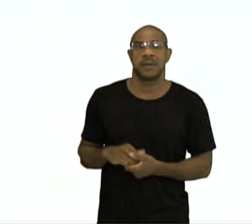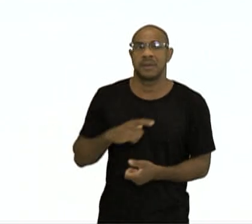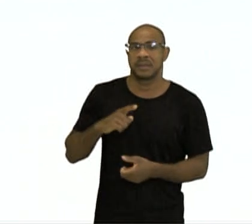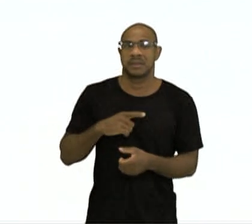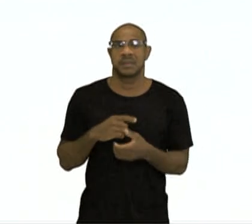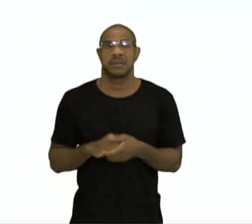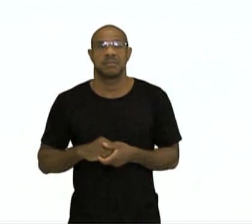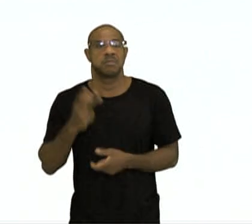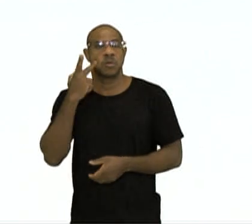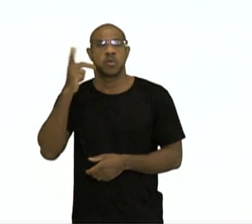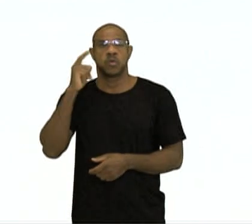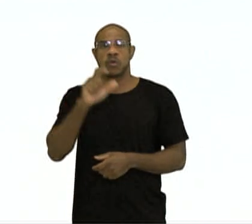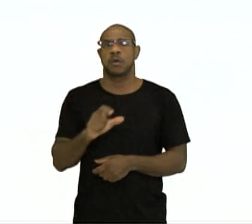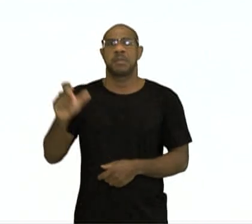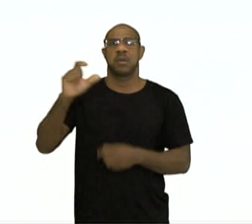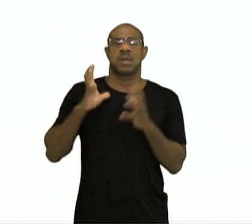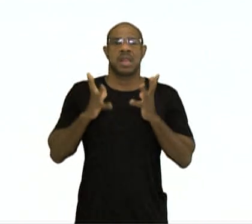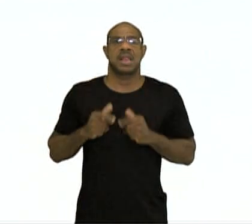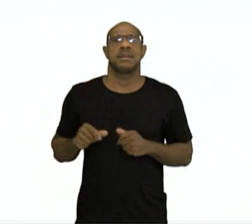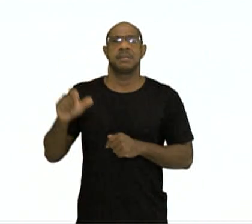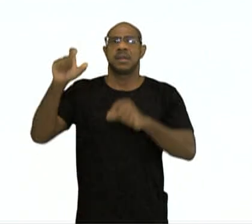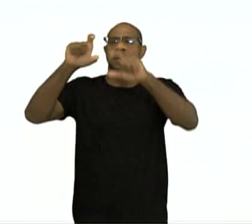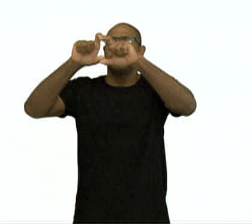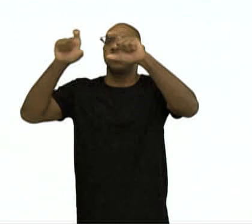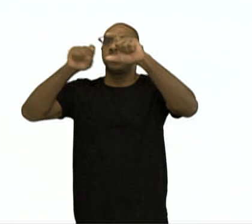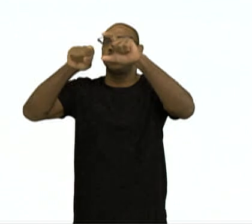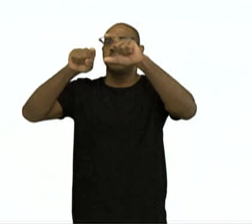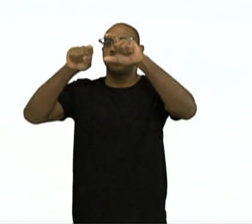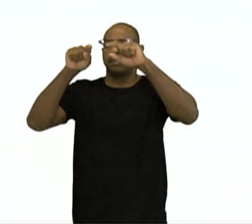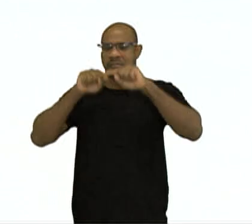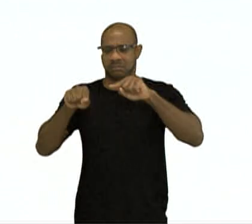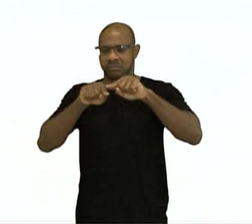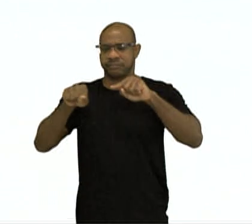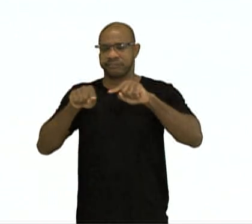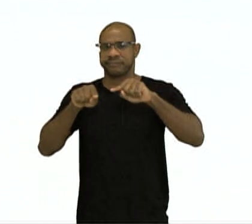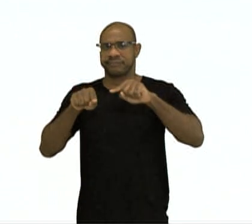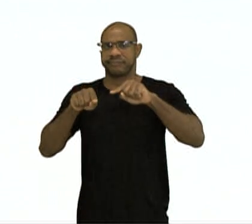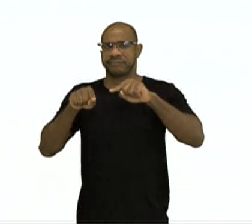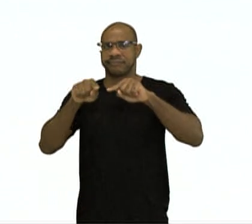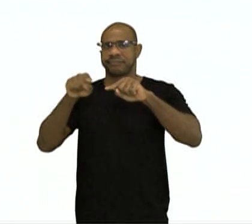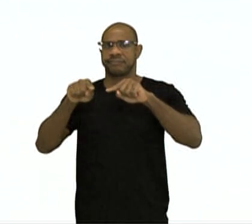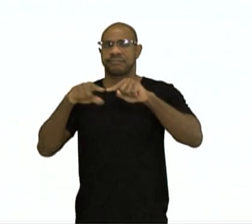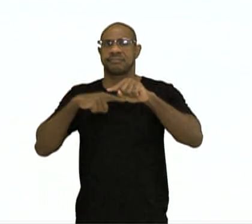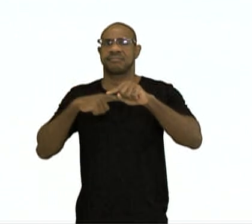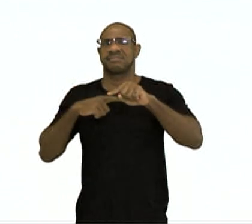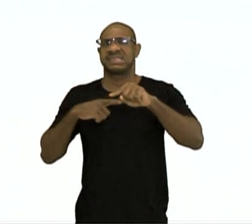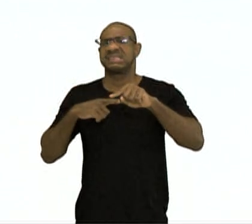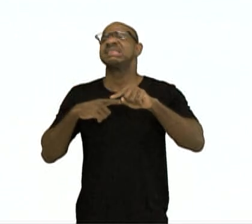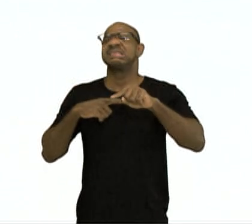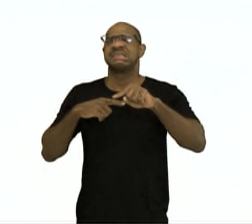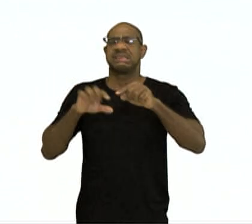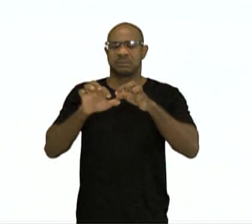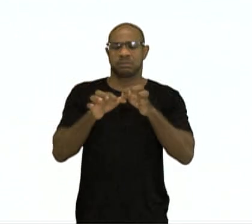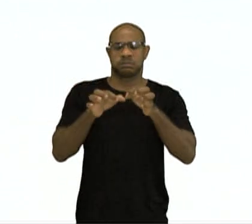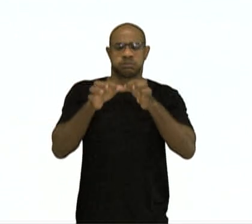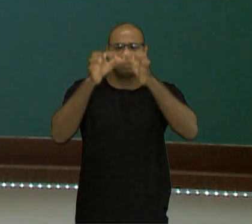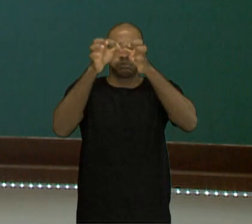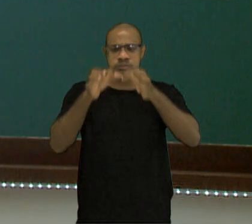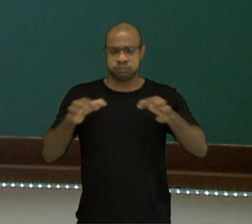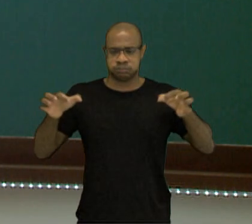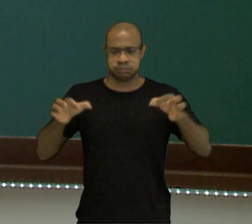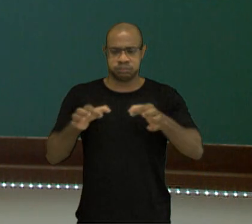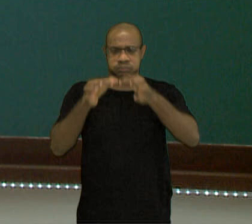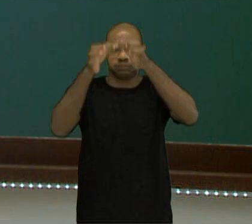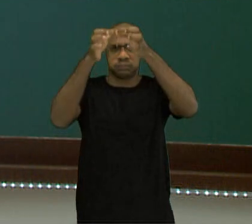um brônquio normal, bem limpinho, e aqui uma pessoa, né, que tem bronquite, um brônquio já todo inflamado, cheio de